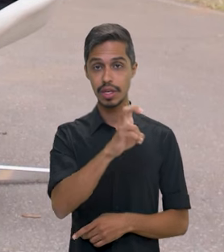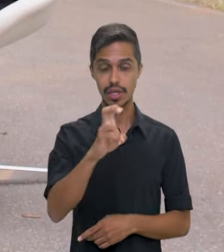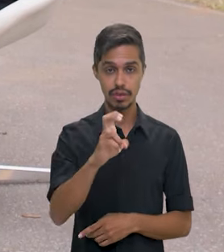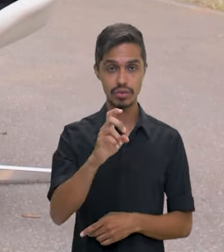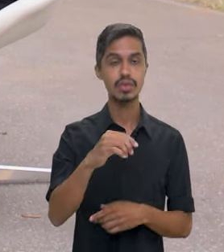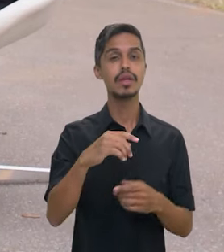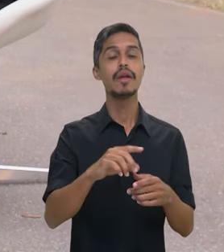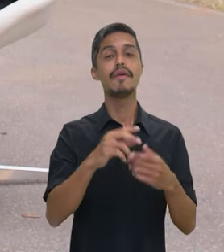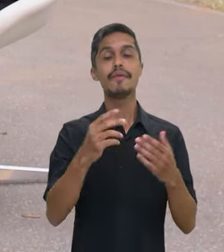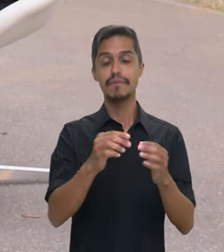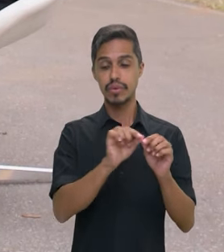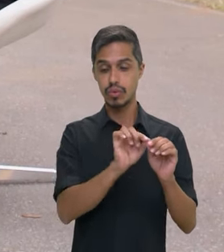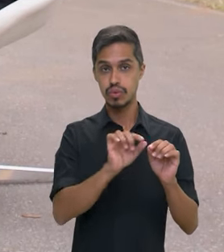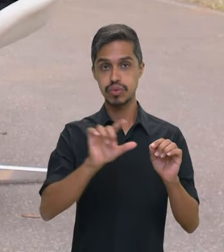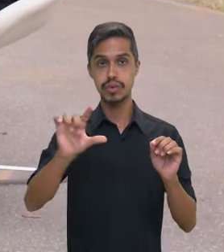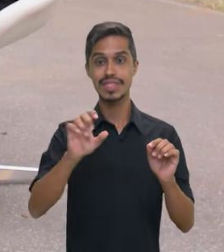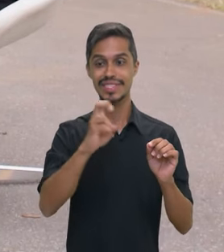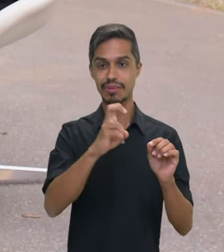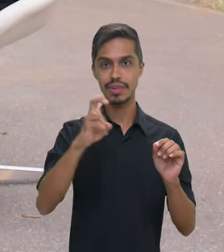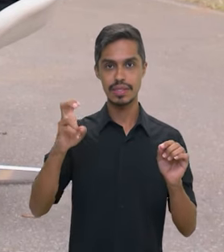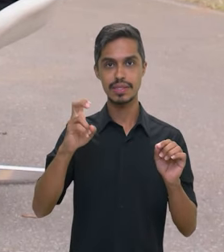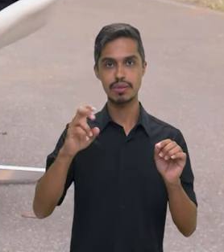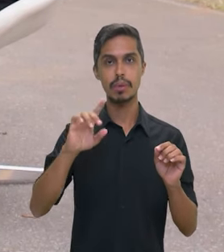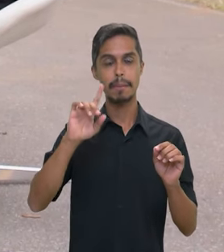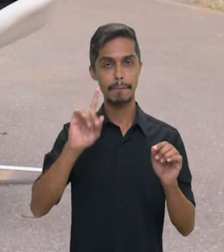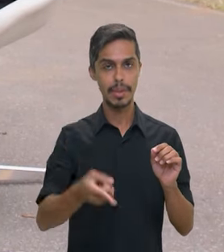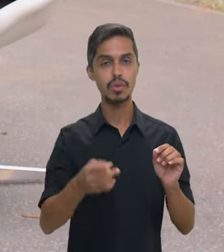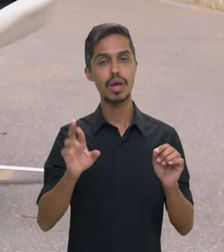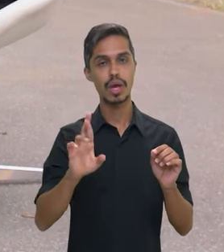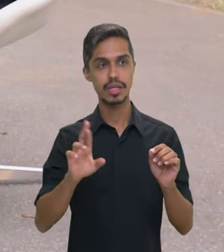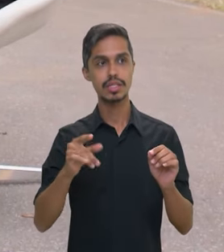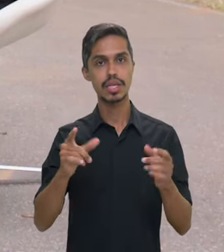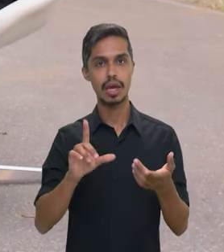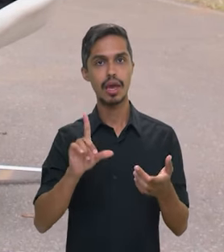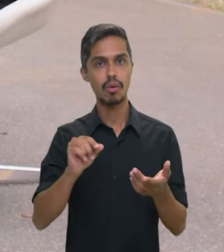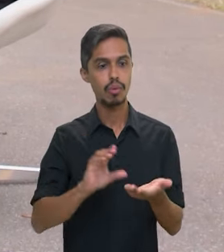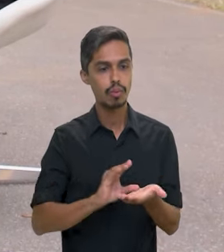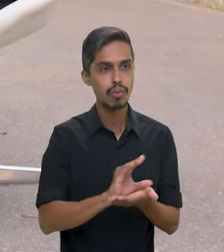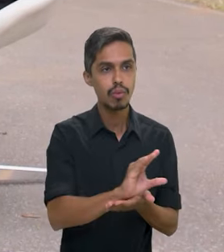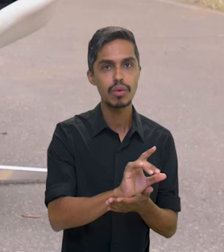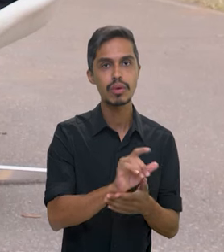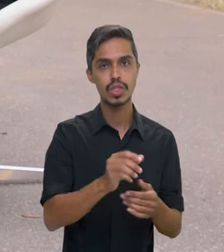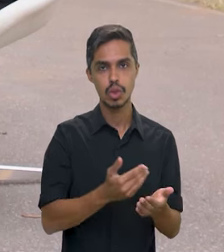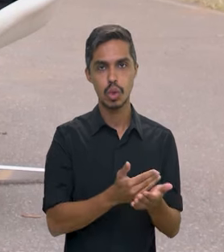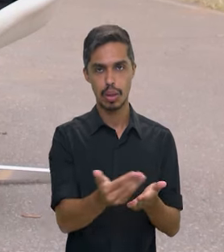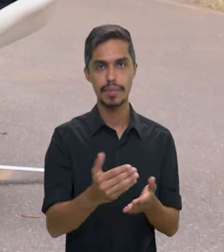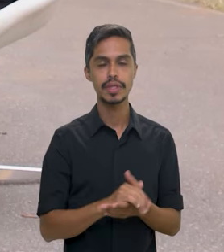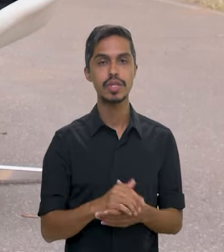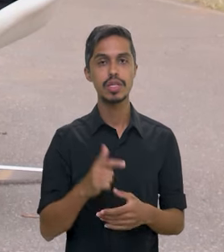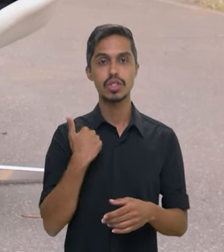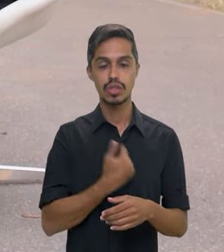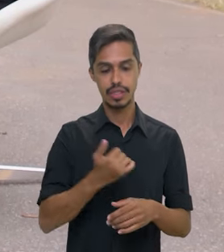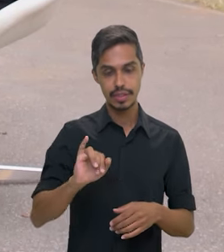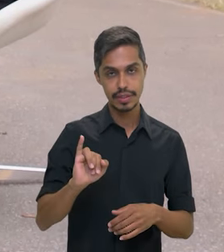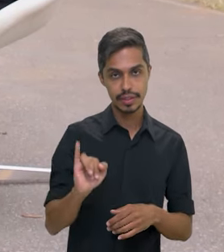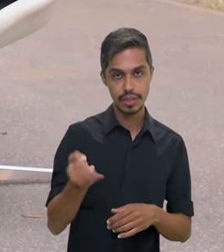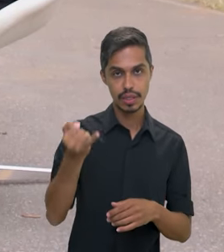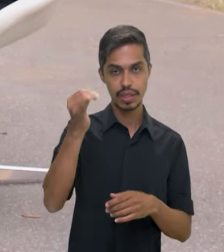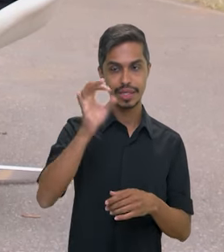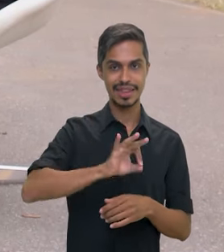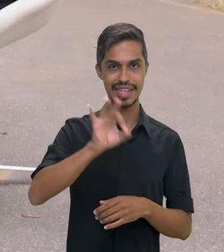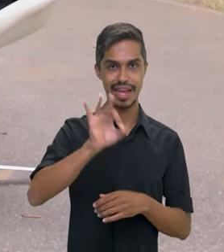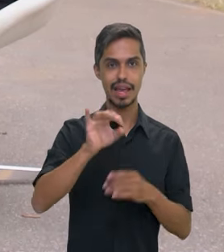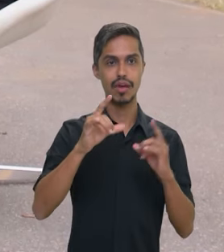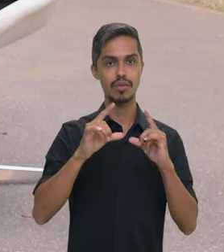limite de 55 mil reais. Que é o subsídio do governo, Que é o subsídio que o governo dá. Nós diminuímos a taxa de juros